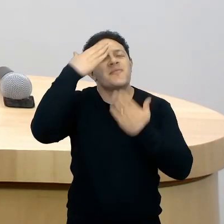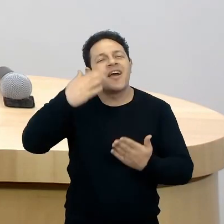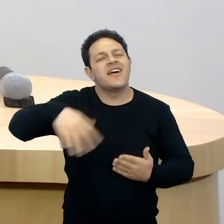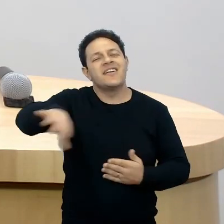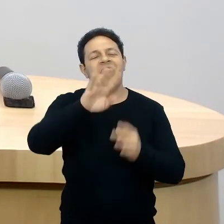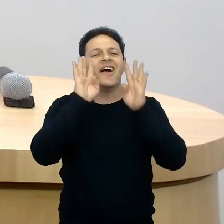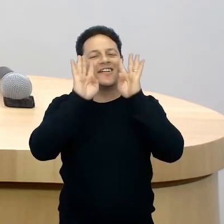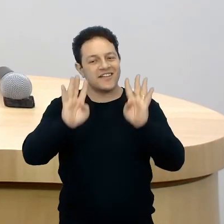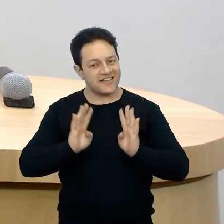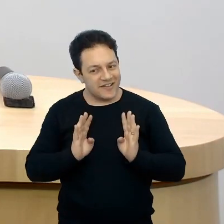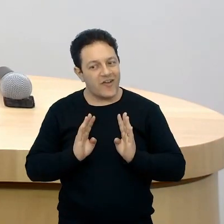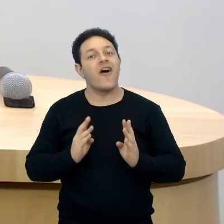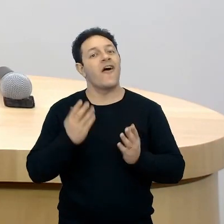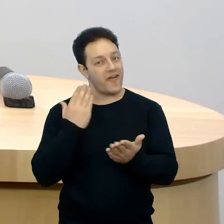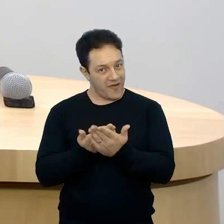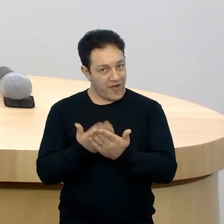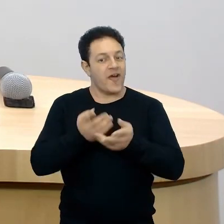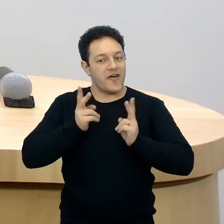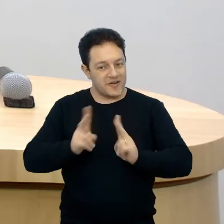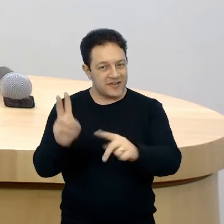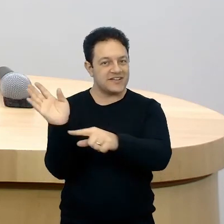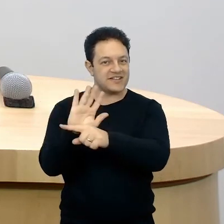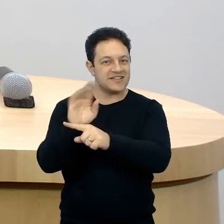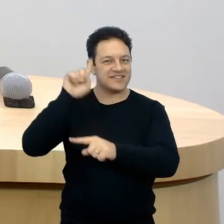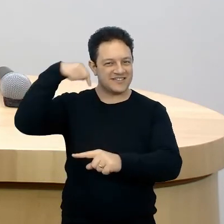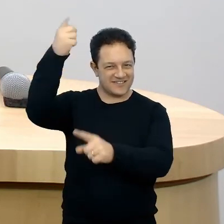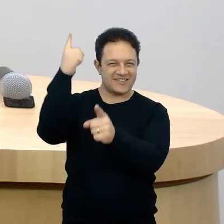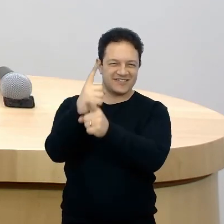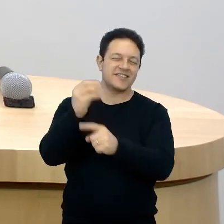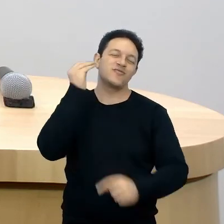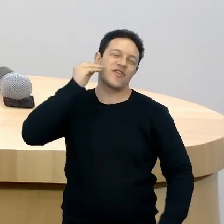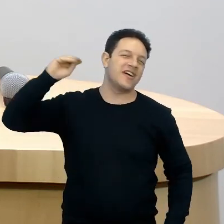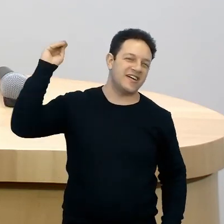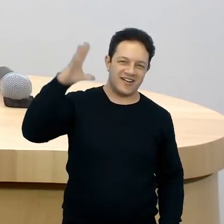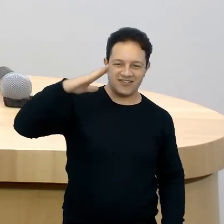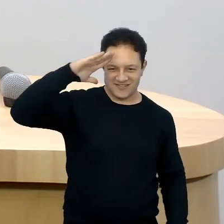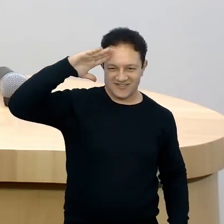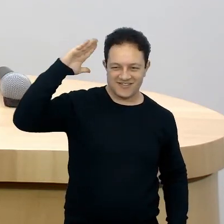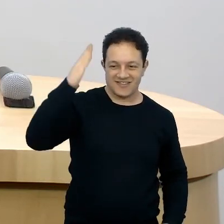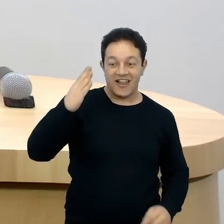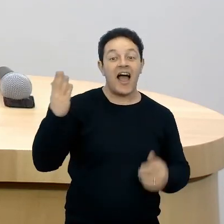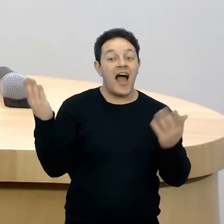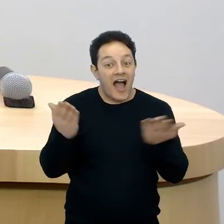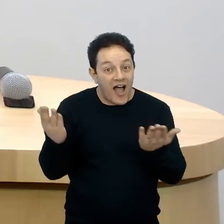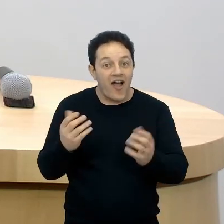vocês, a gente continua falando de cinema no próximo encontro. Beijão! A